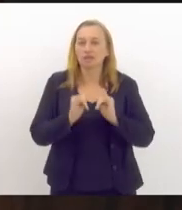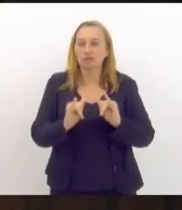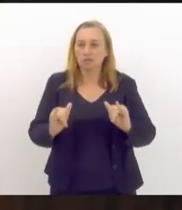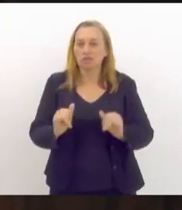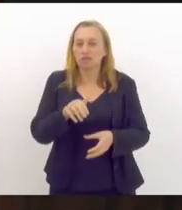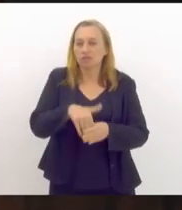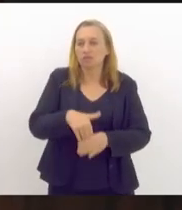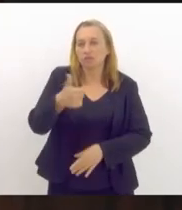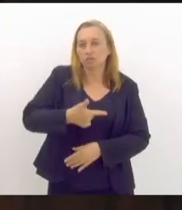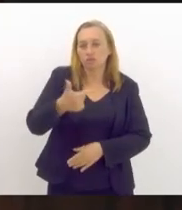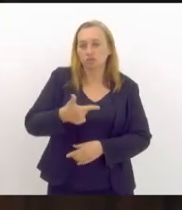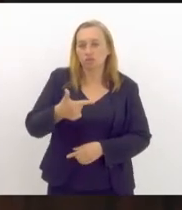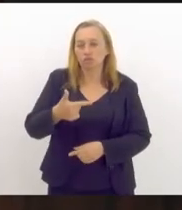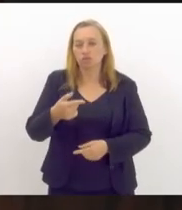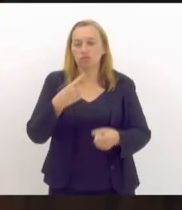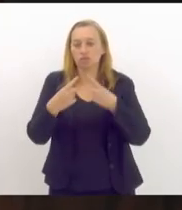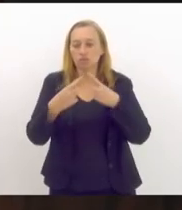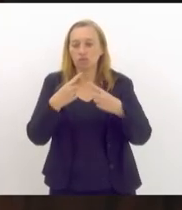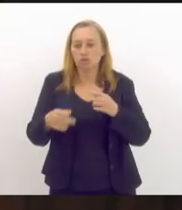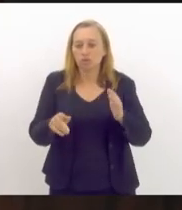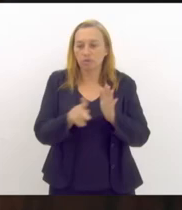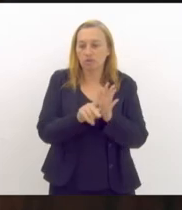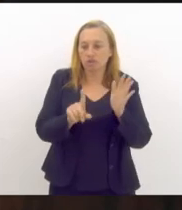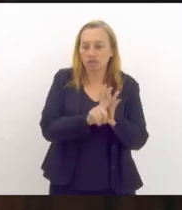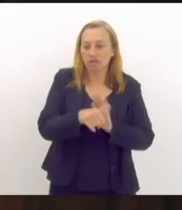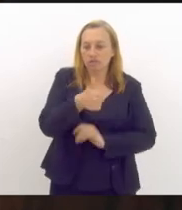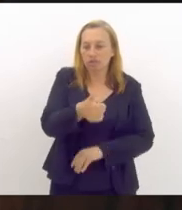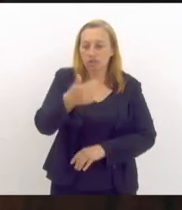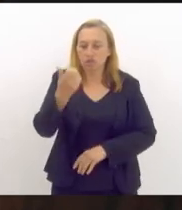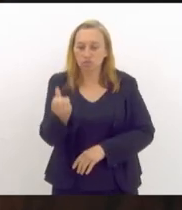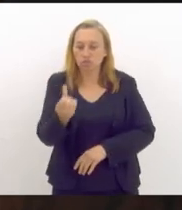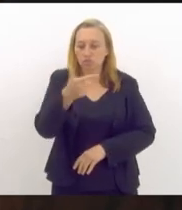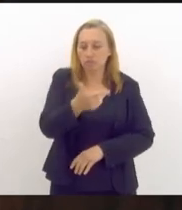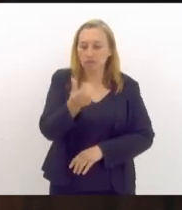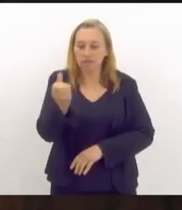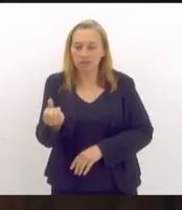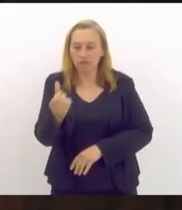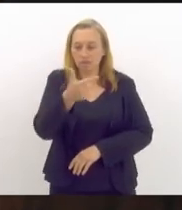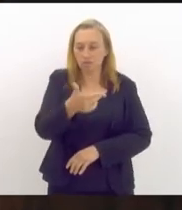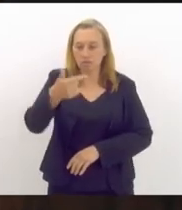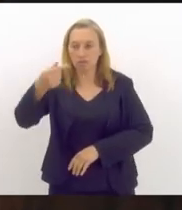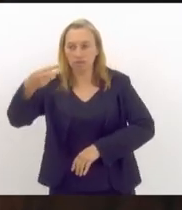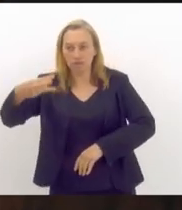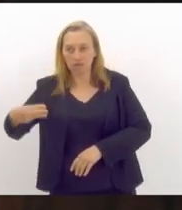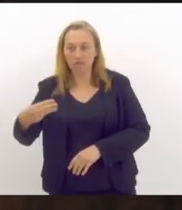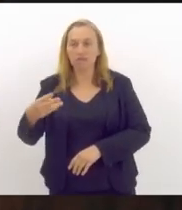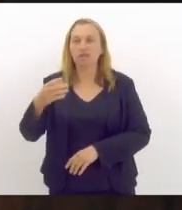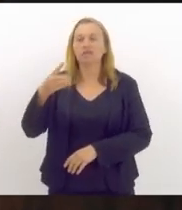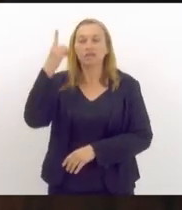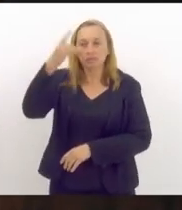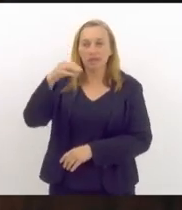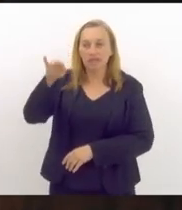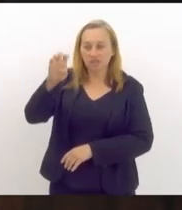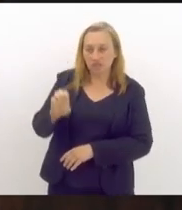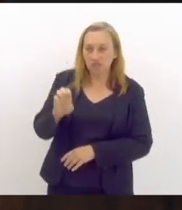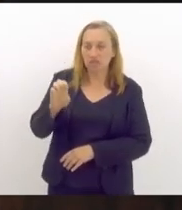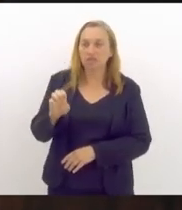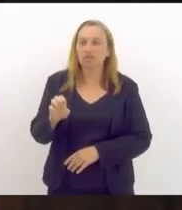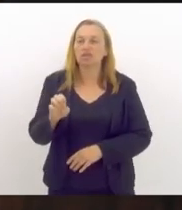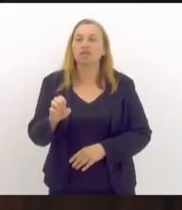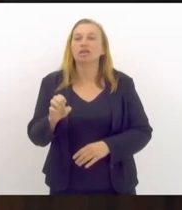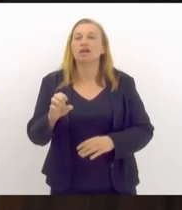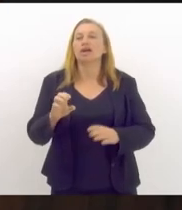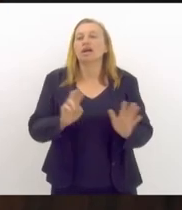em votação em segunda discussão o projeto de lei número 2165 2013 de autoria Deputado Alexandre Correia que eles põe sobre a semana Estadual de